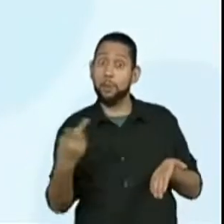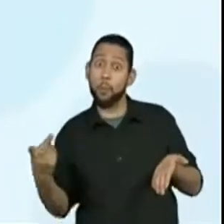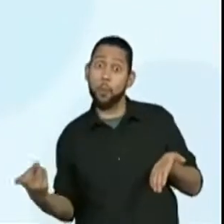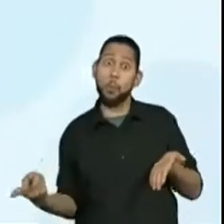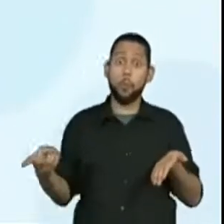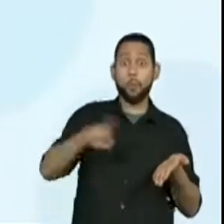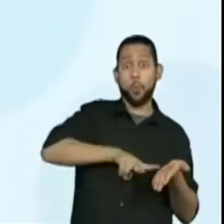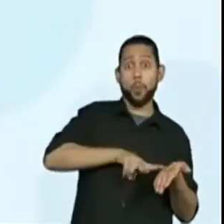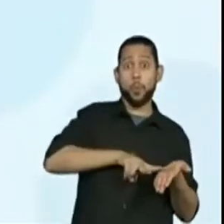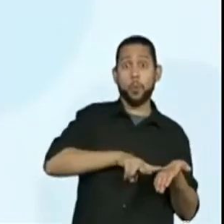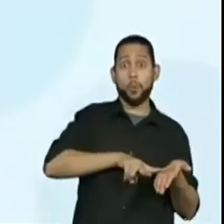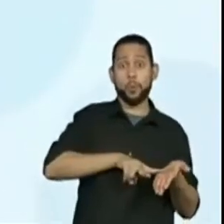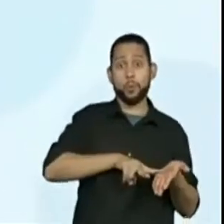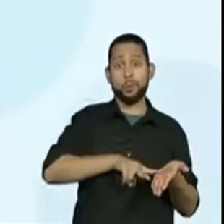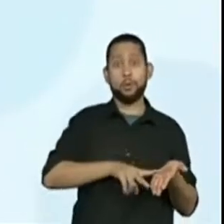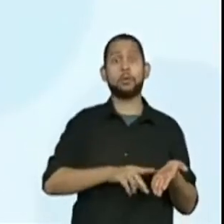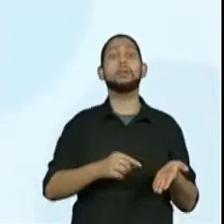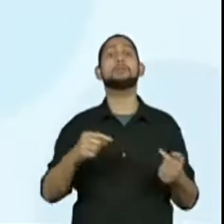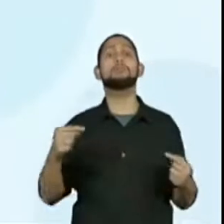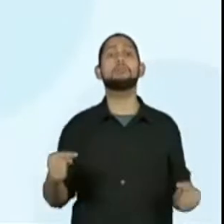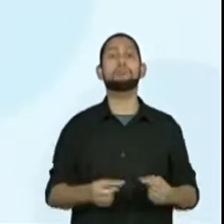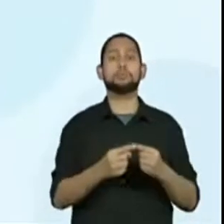aí, oráculo.